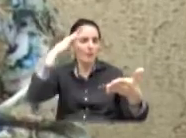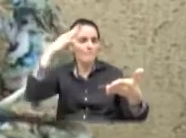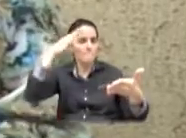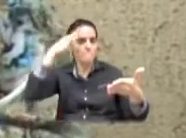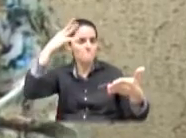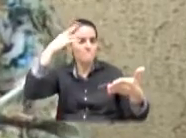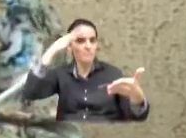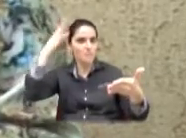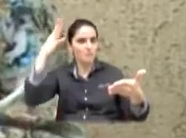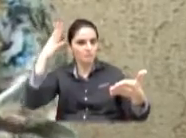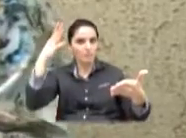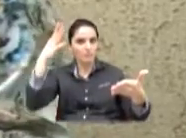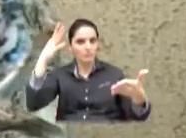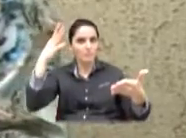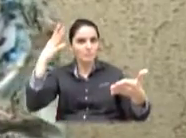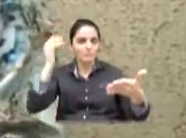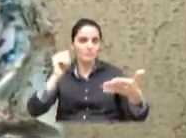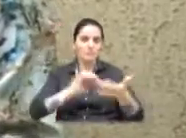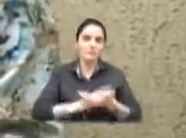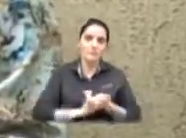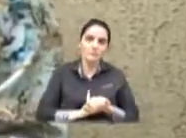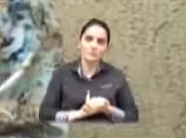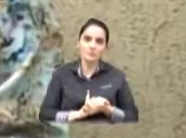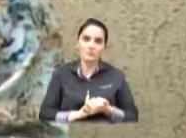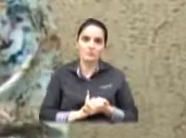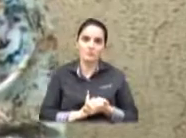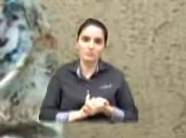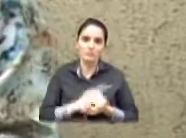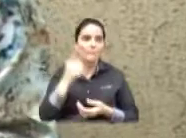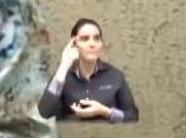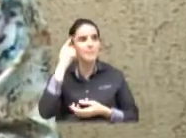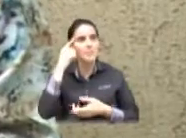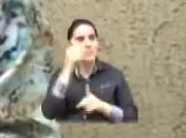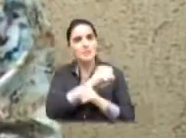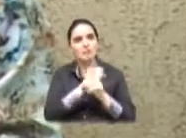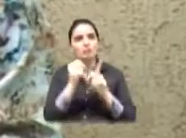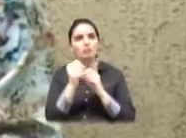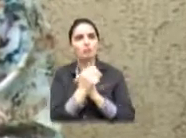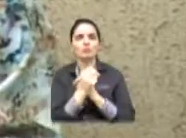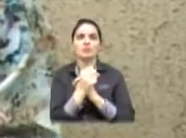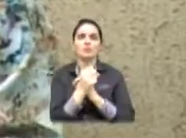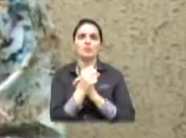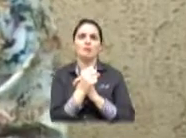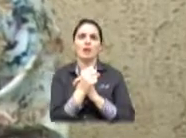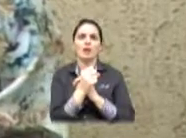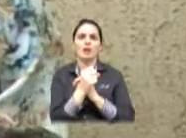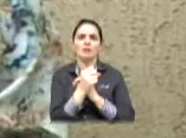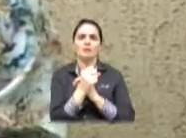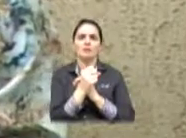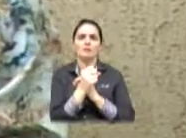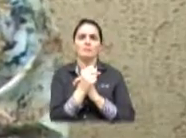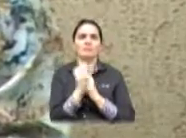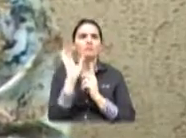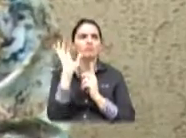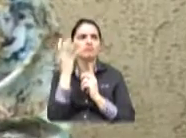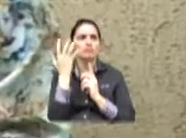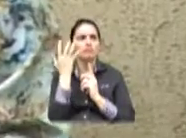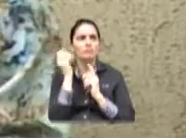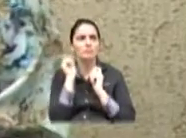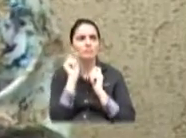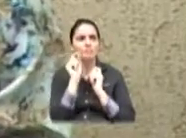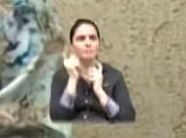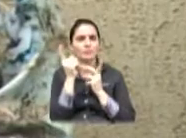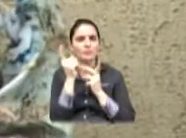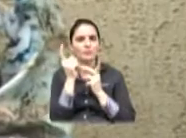no neto na conjuntura social o que está acontecendo nós temos casas de abrigos